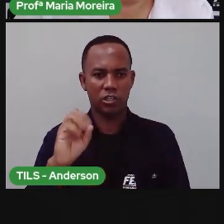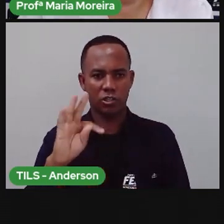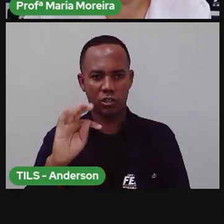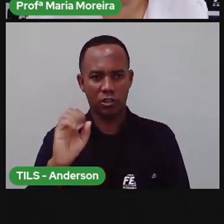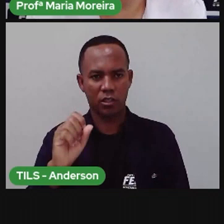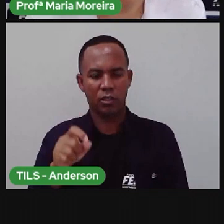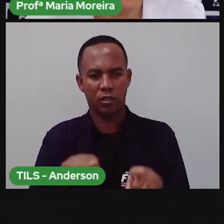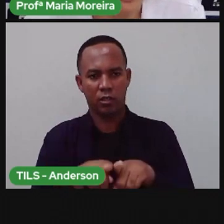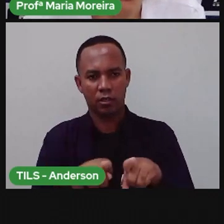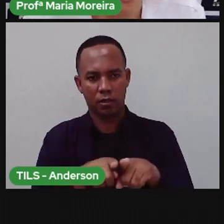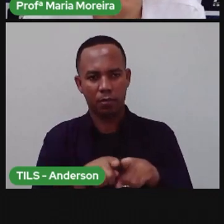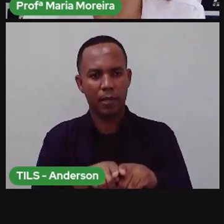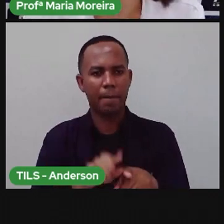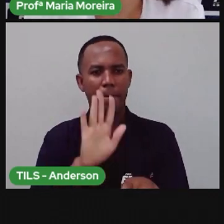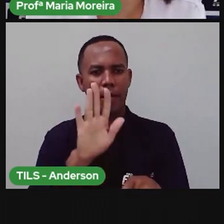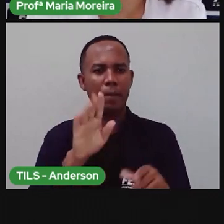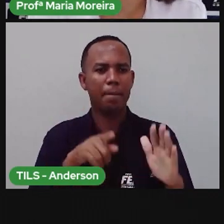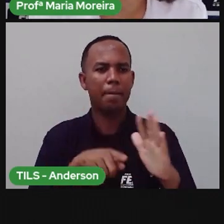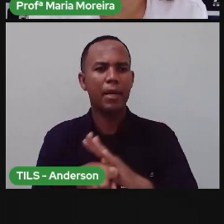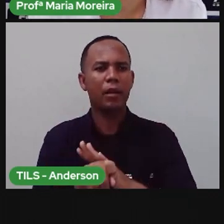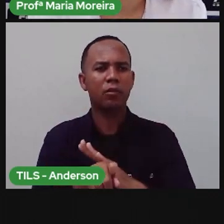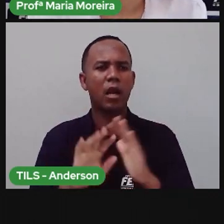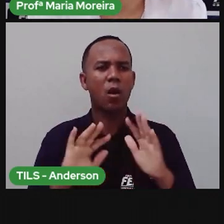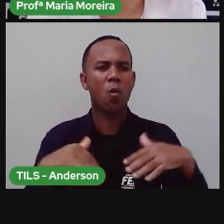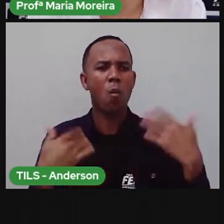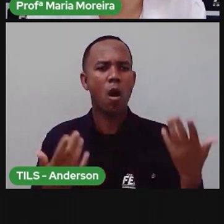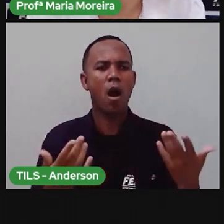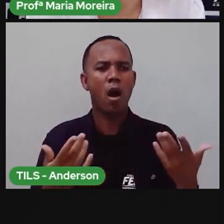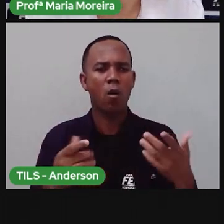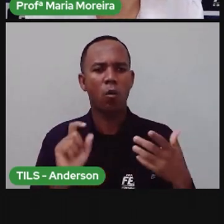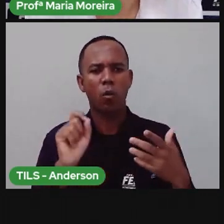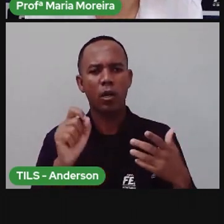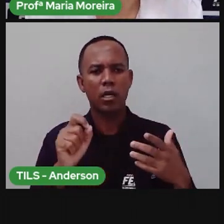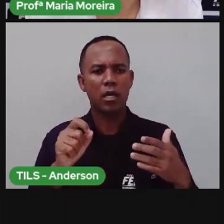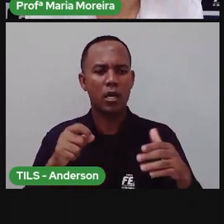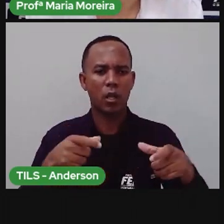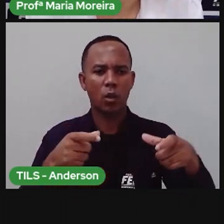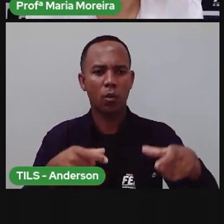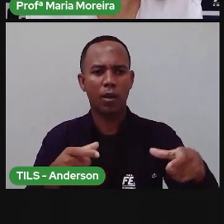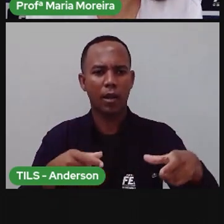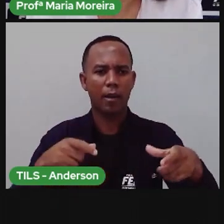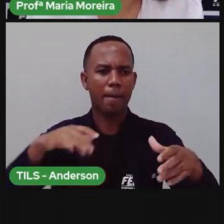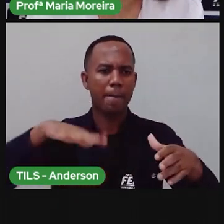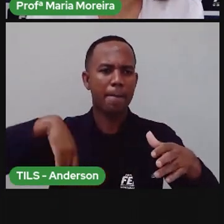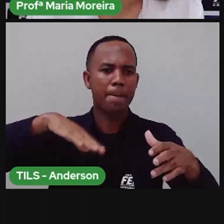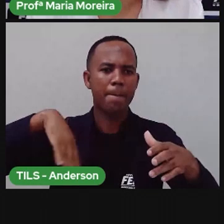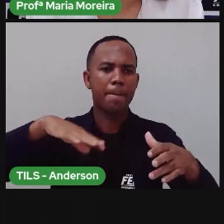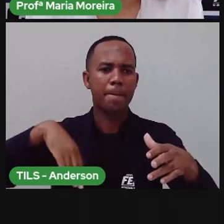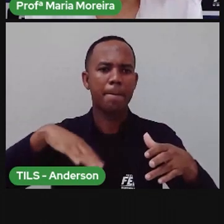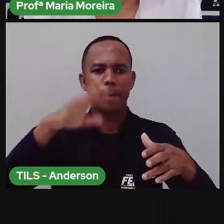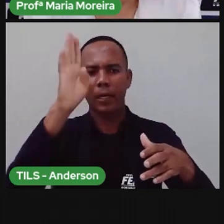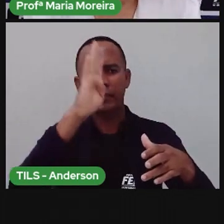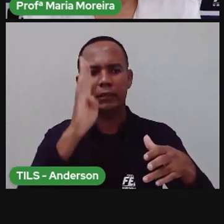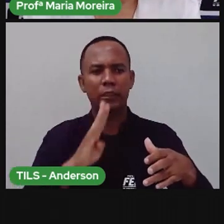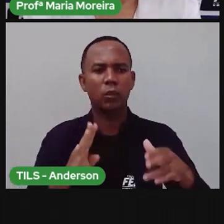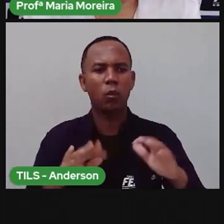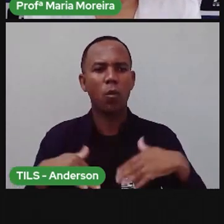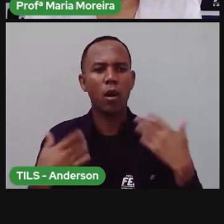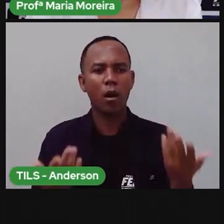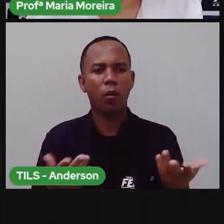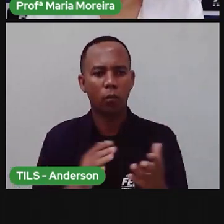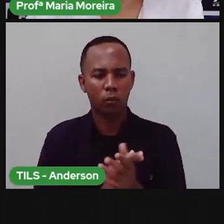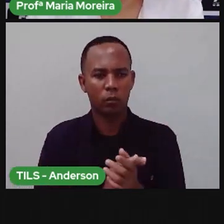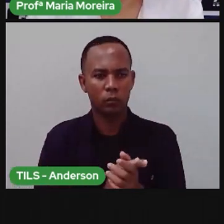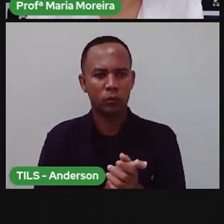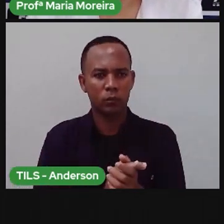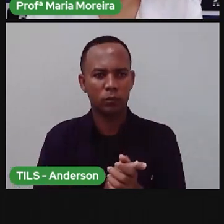Então, se eu perguntasse para vocês qual é o oceano que banha o Brasil, qual é? É o Índico? É